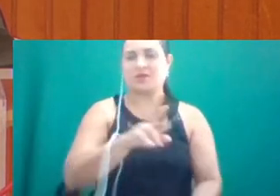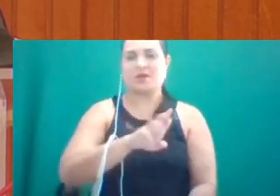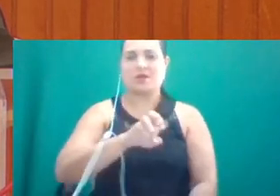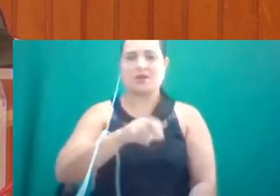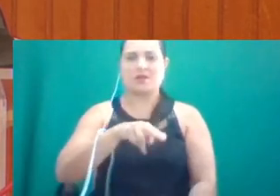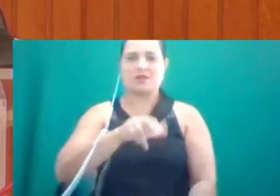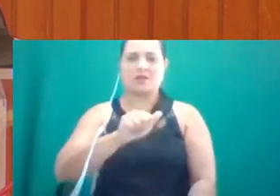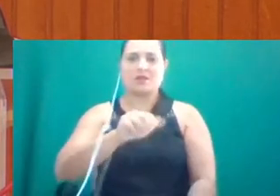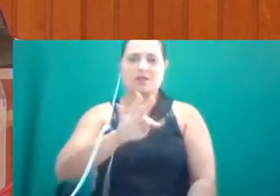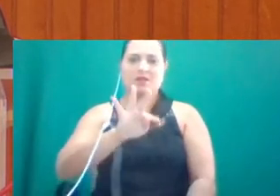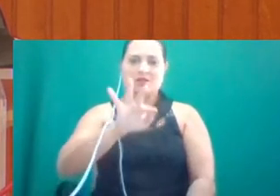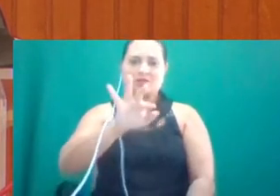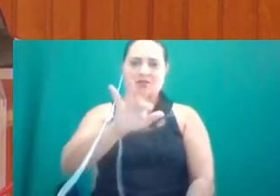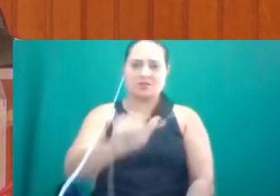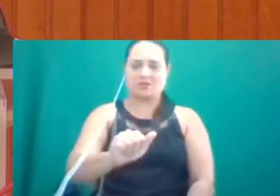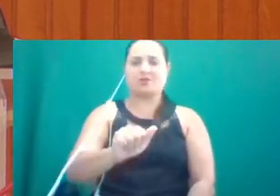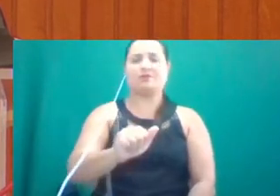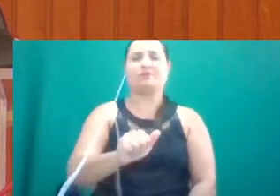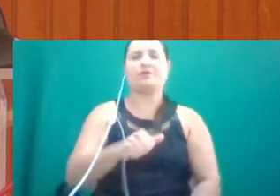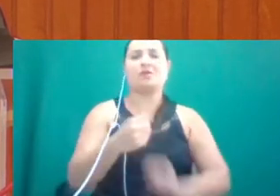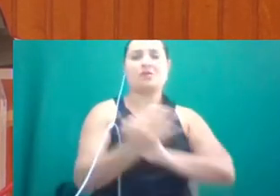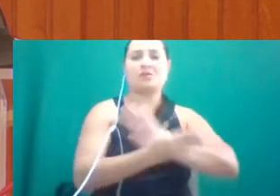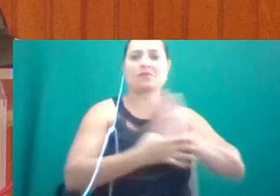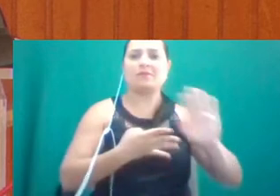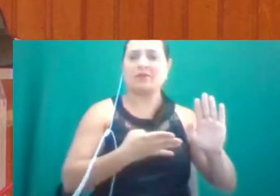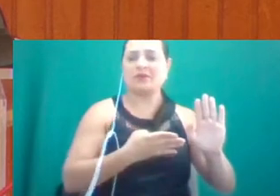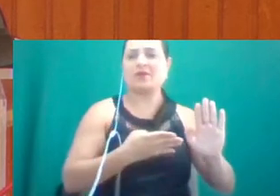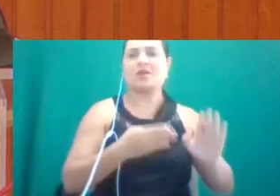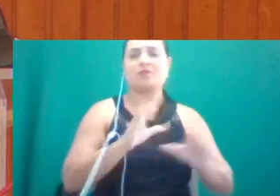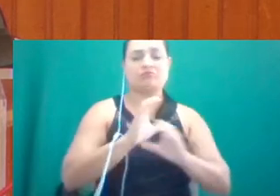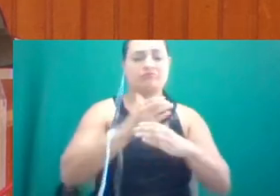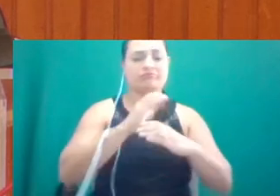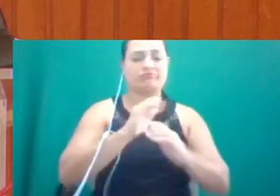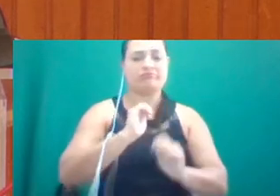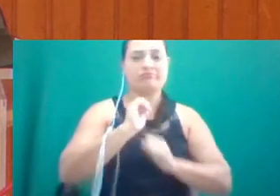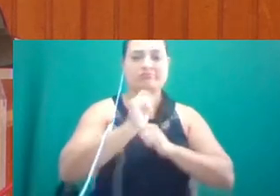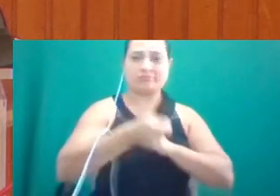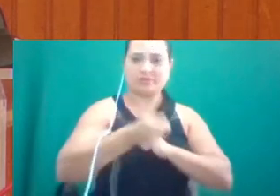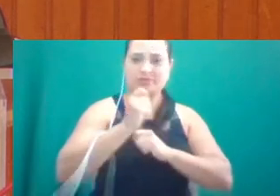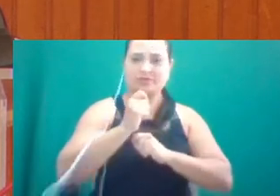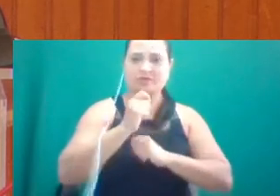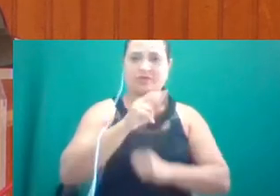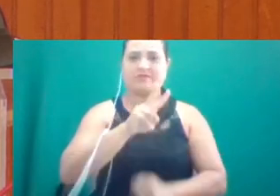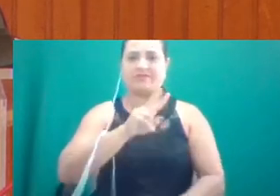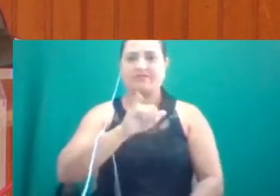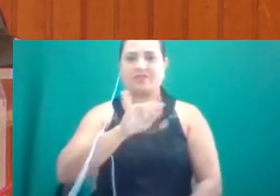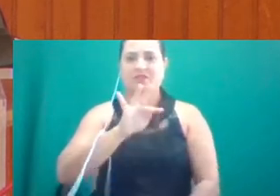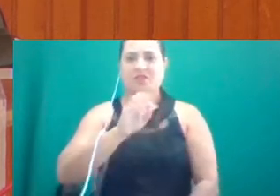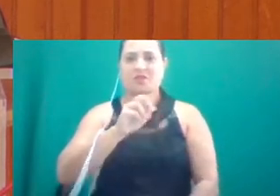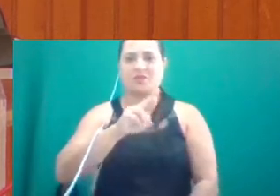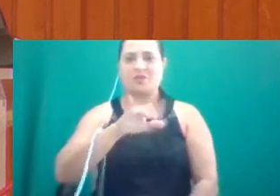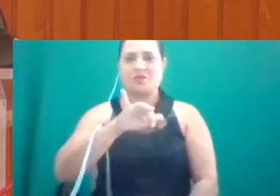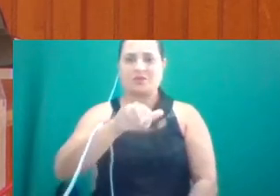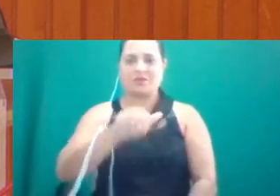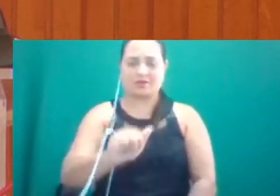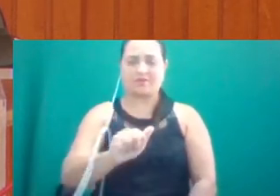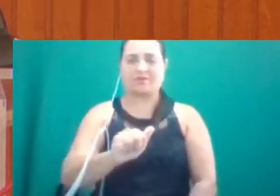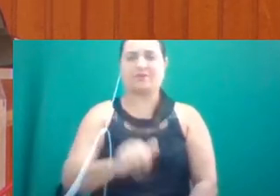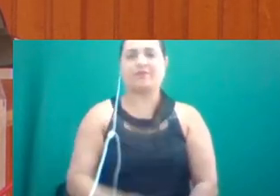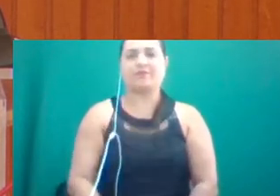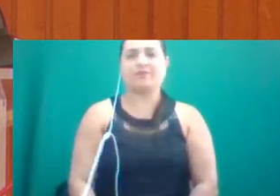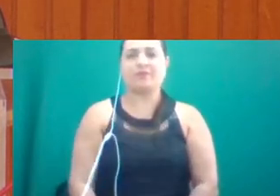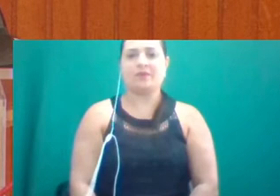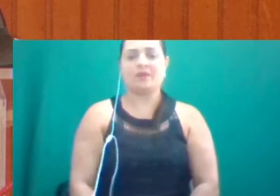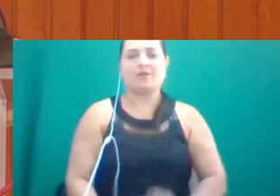em Sistemas de Informação, Wanderson Rodrigues Marques. Bacharelado em Zootecnia,